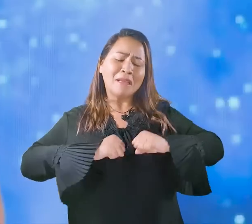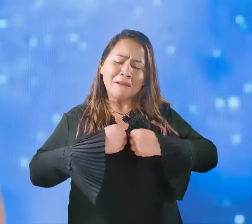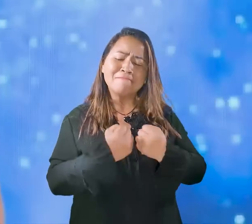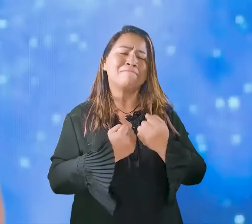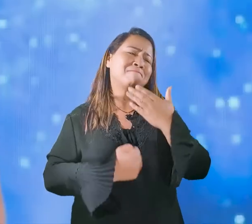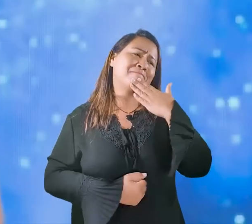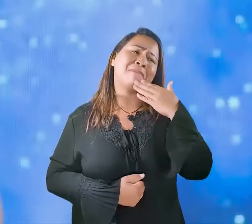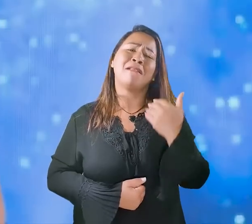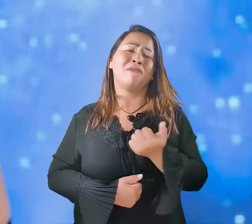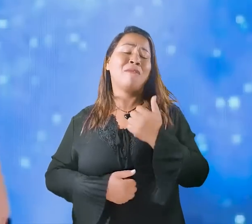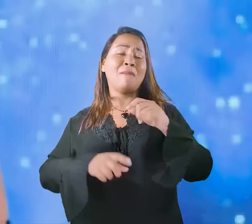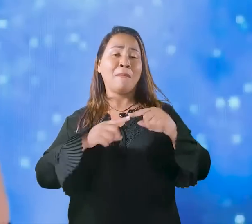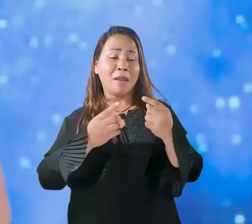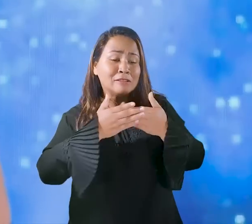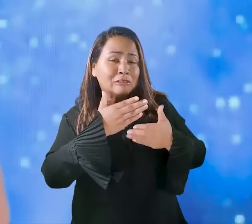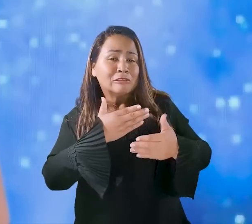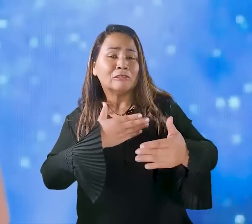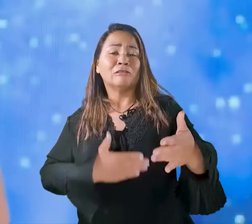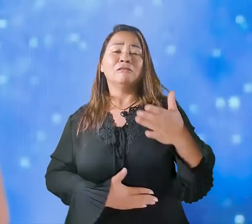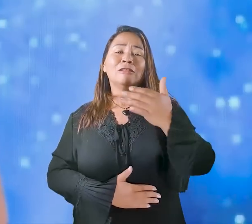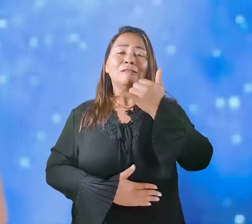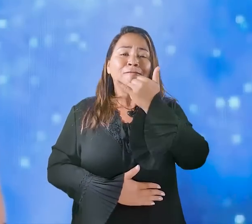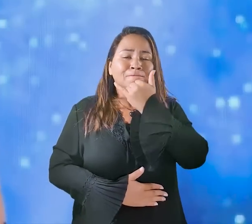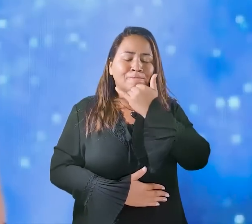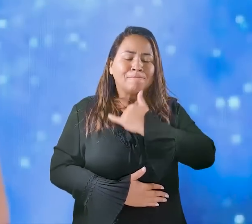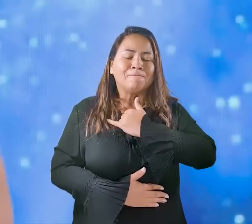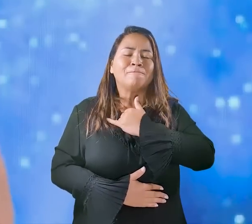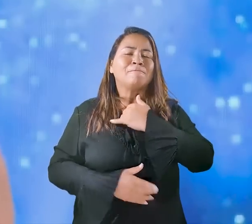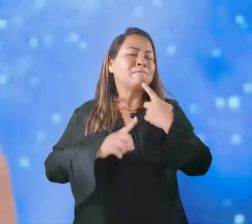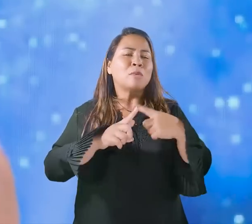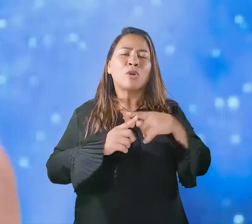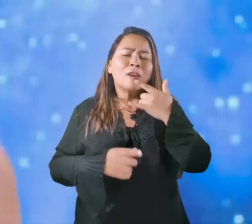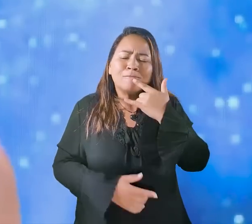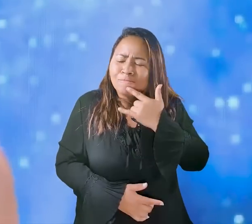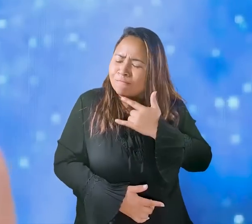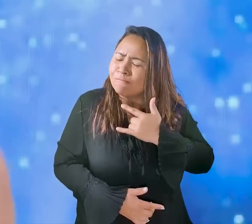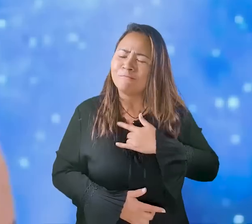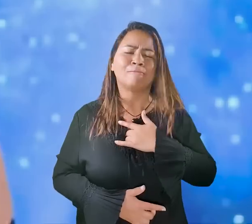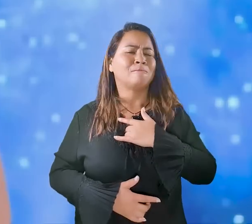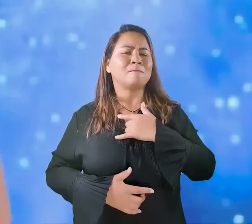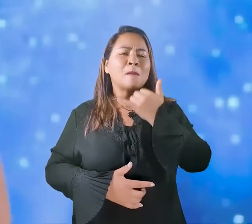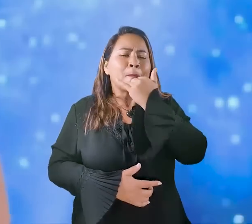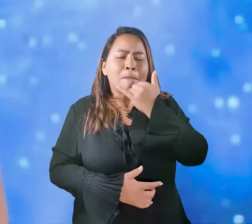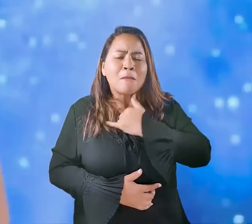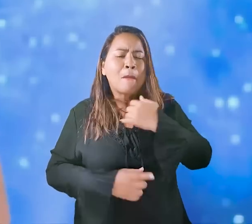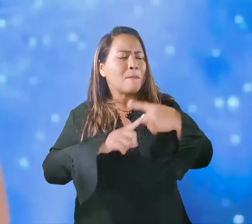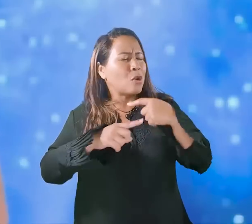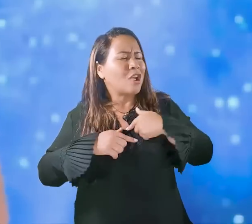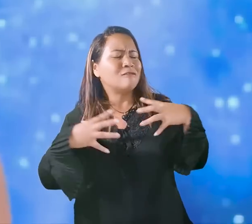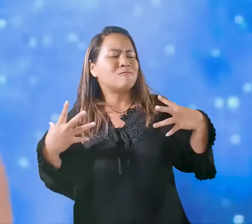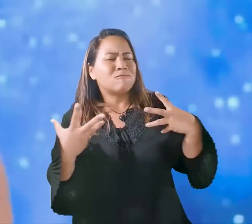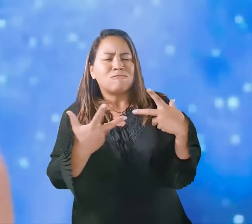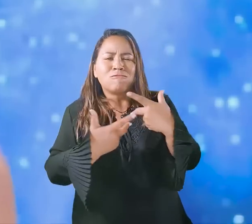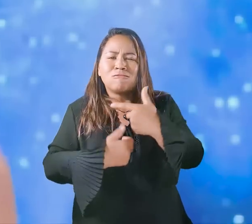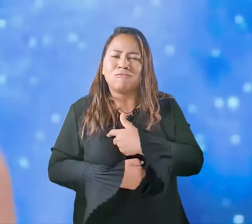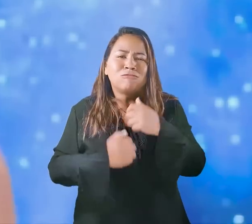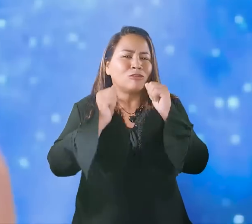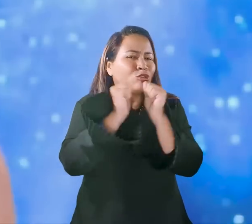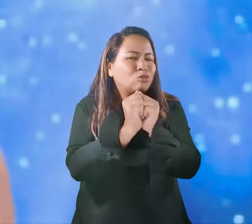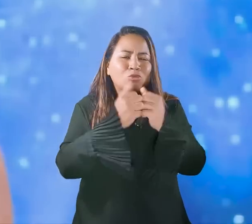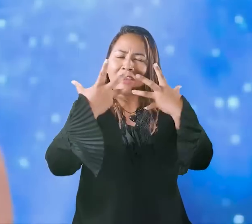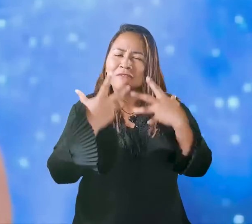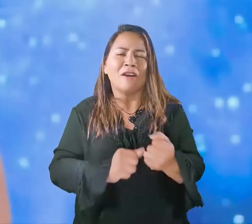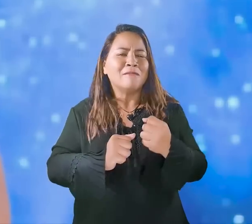te perdoo. Eu te perdoo porque eu te amo. Eu te perdoo porque você é incrível. Eu te perdoo porque juntas nós vamos conquistar o